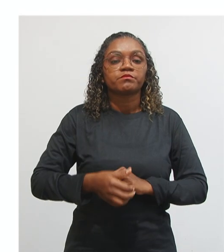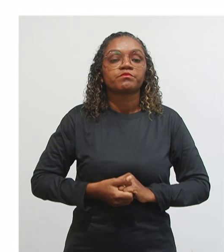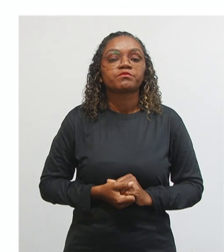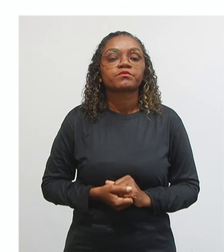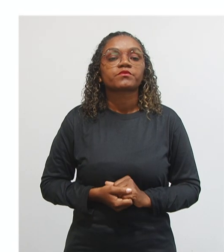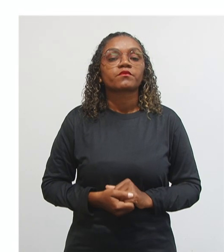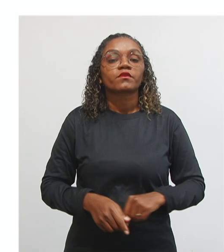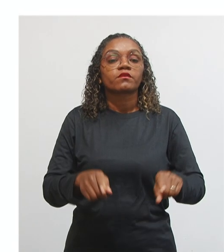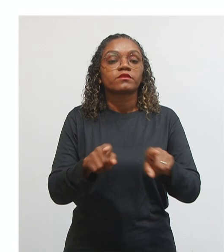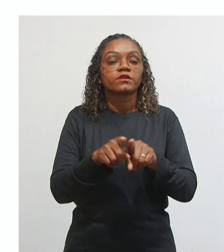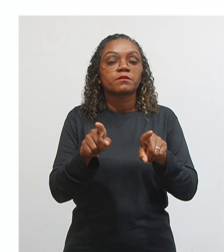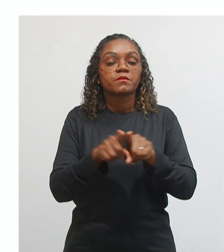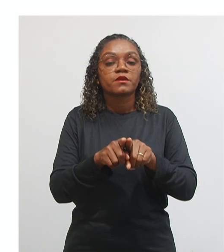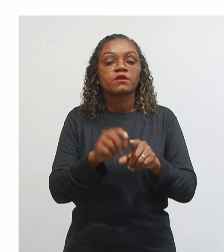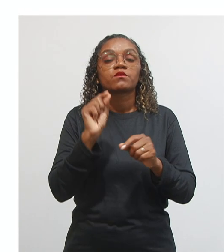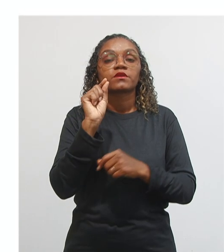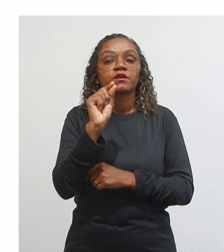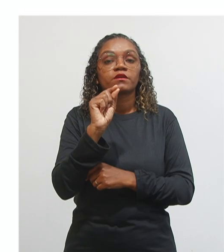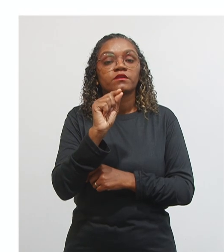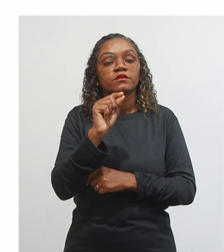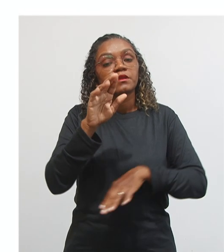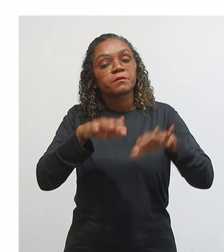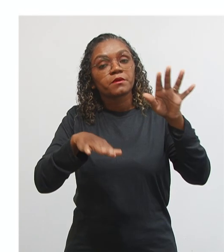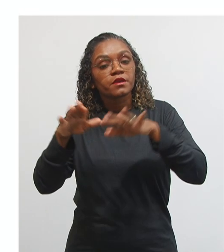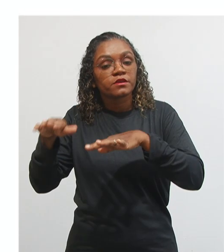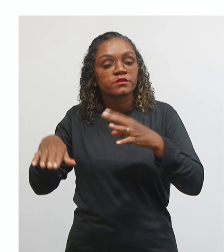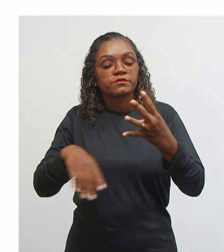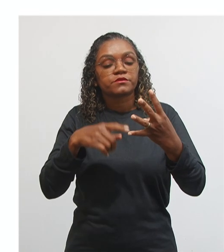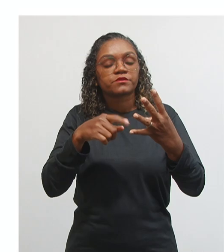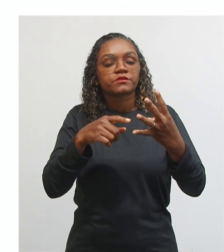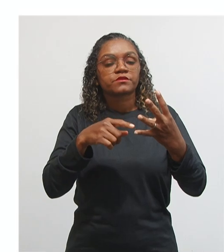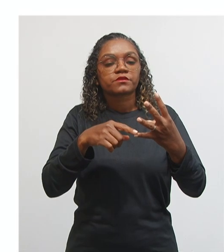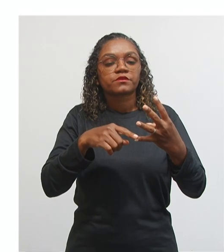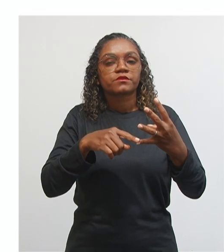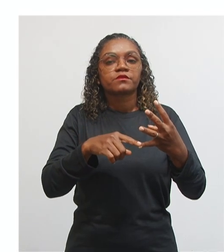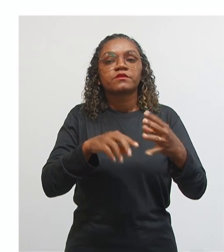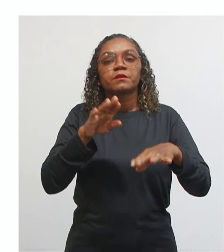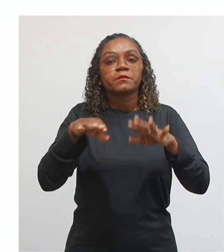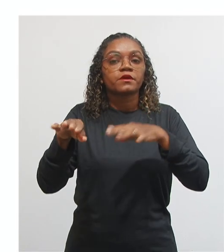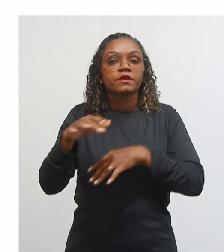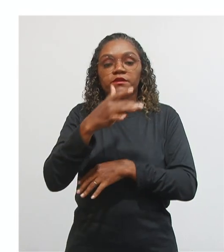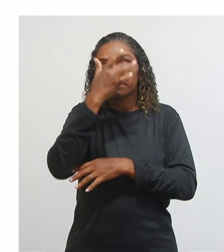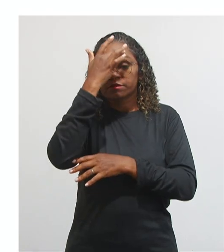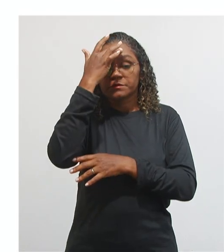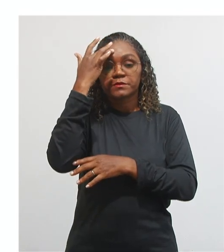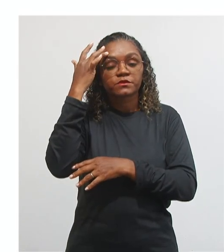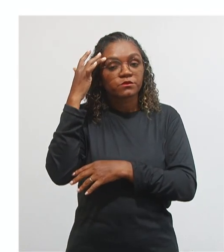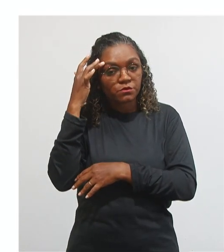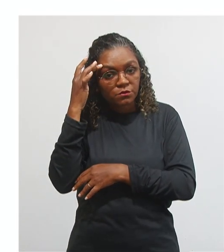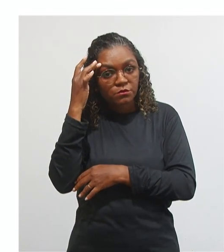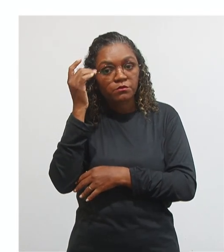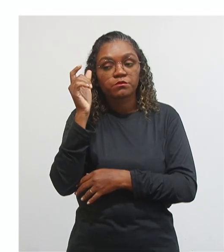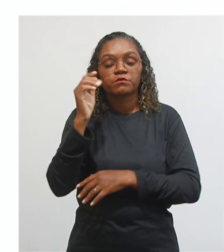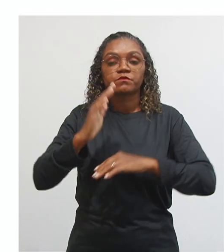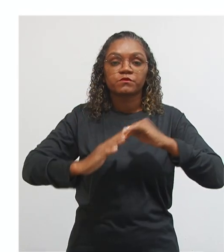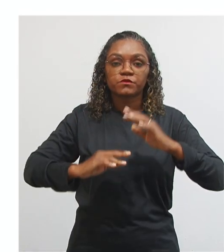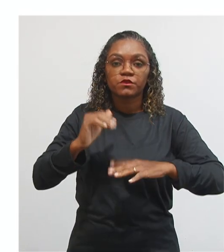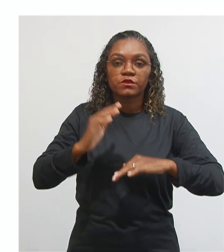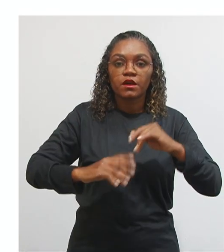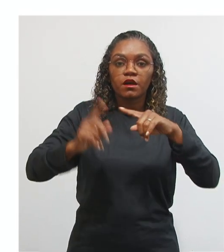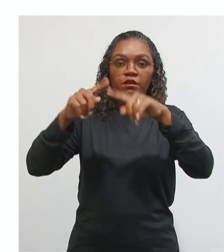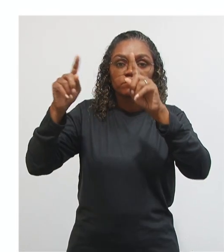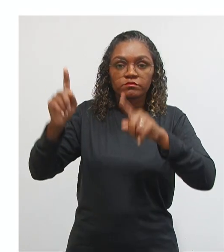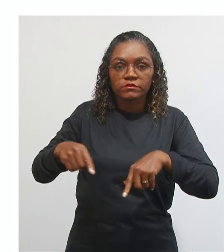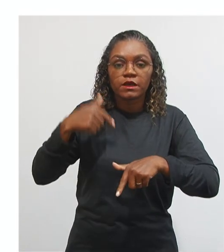E eles também são heterogêneos, ou seja, eles podem variar por causa de funcionários mal treinados. Então, um